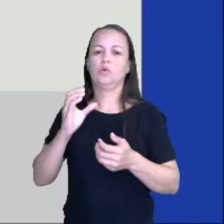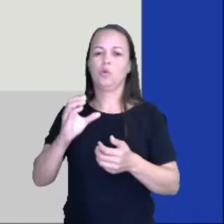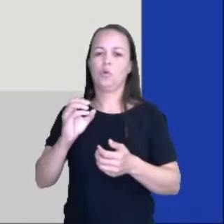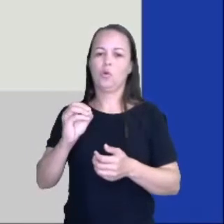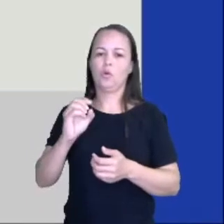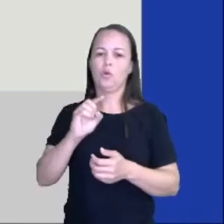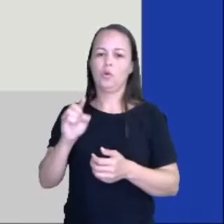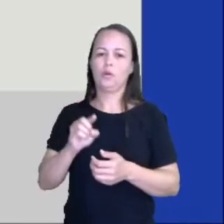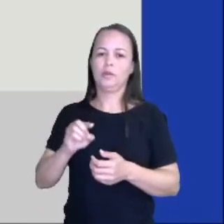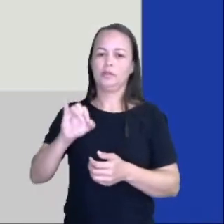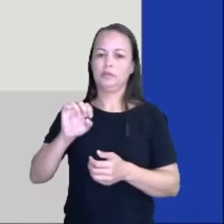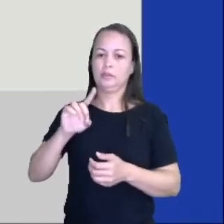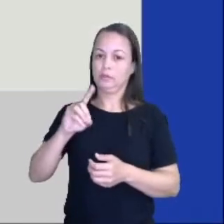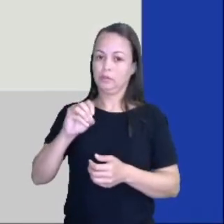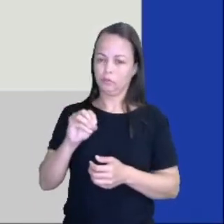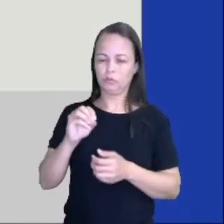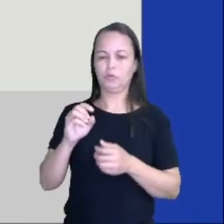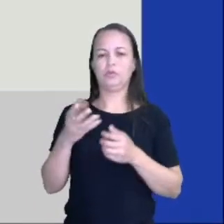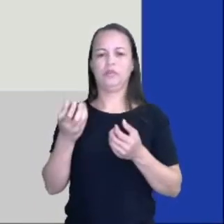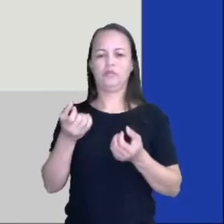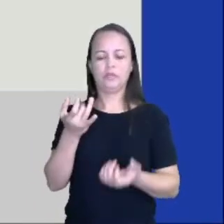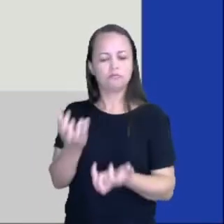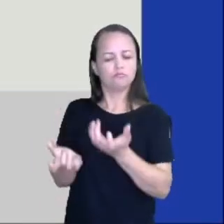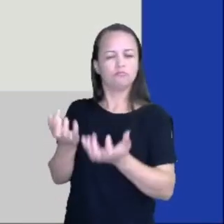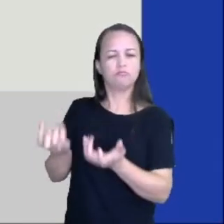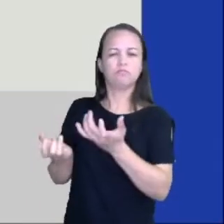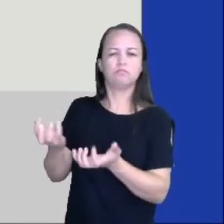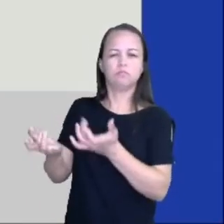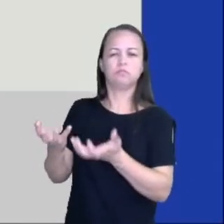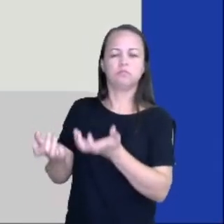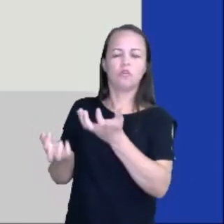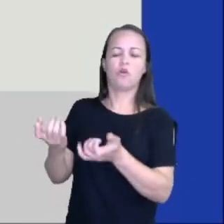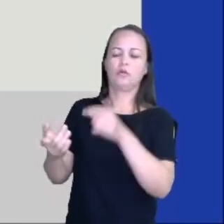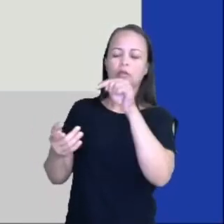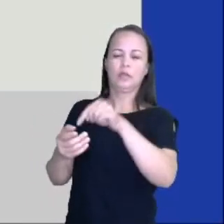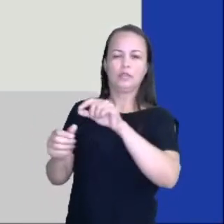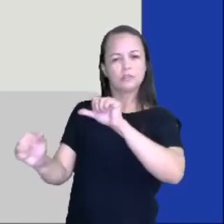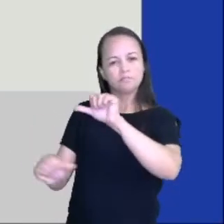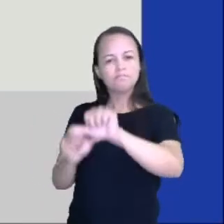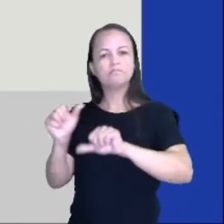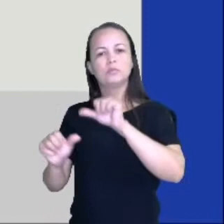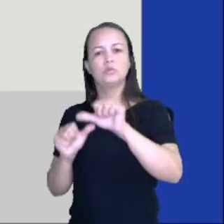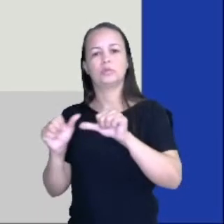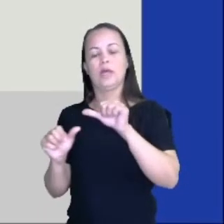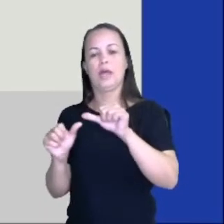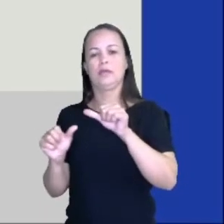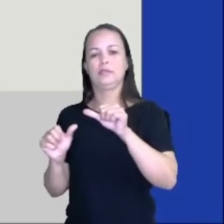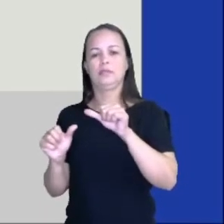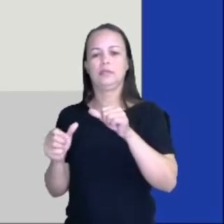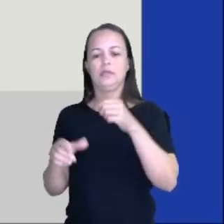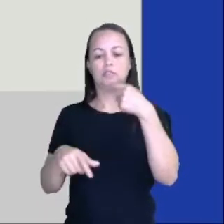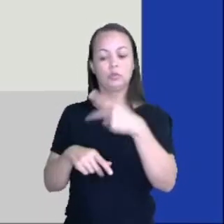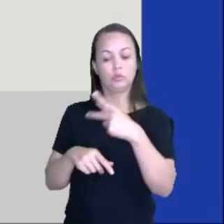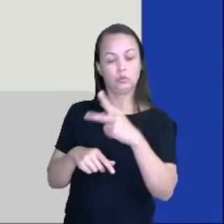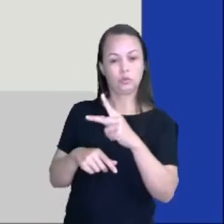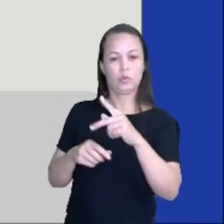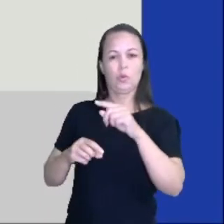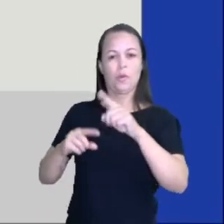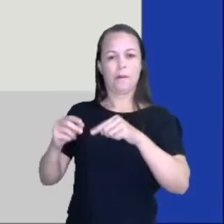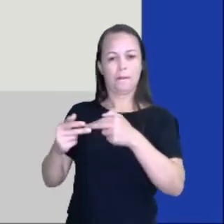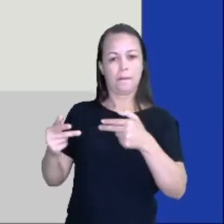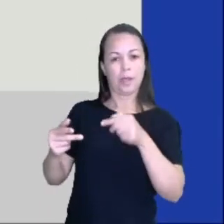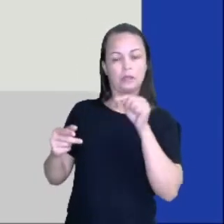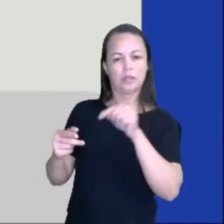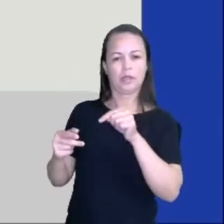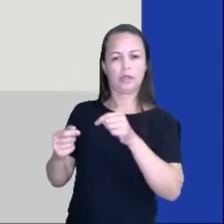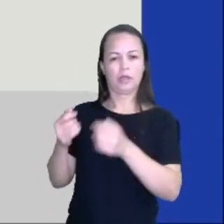né, por ter ficado um tempo no fogo, fez com que ele mudasse a sua matéria, inclusive